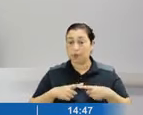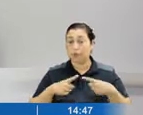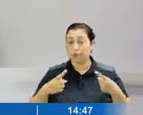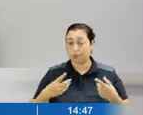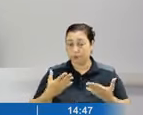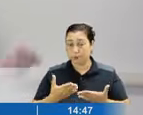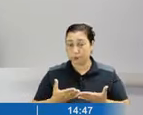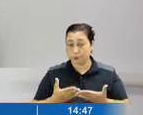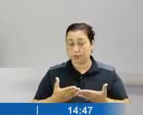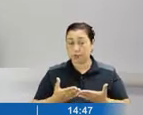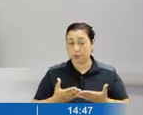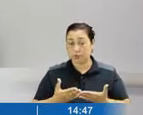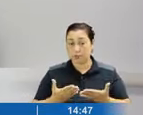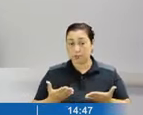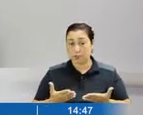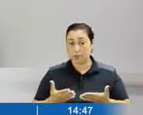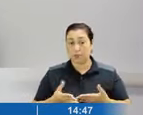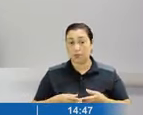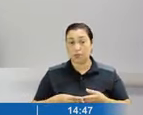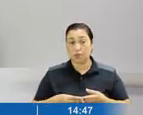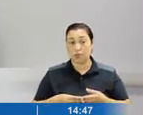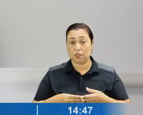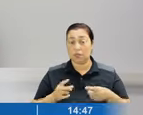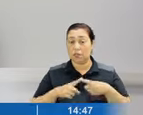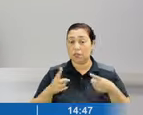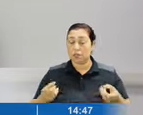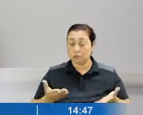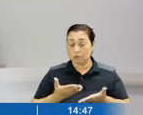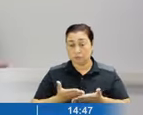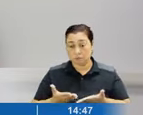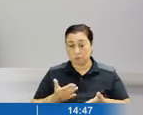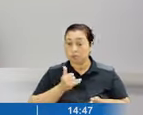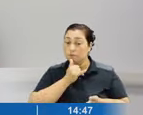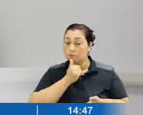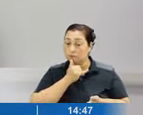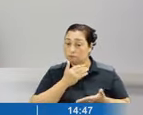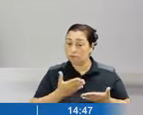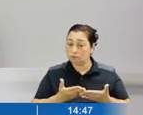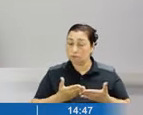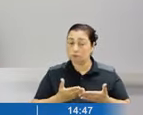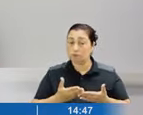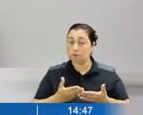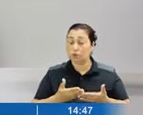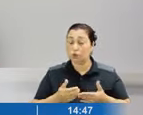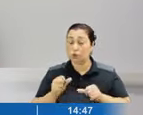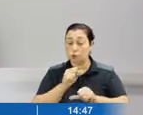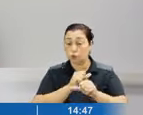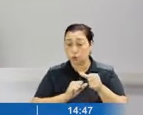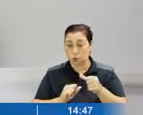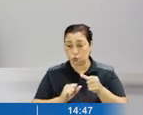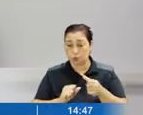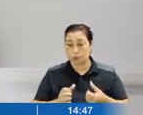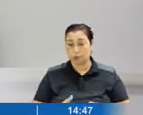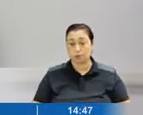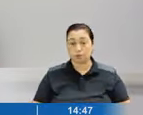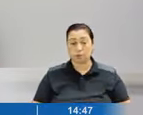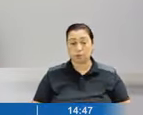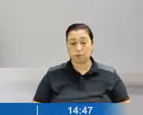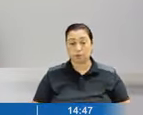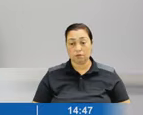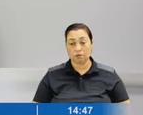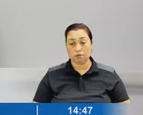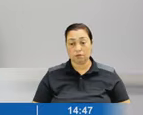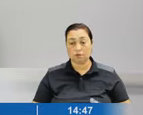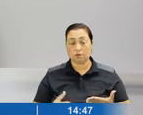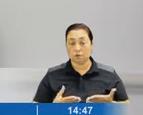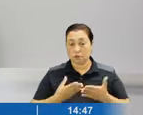mais incisivo do que o câncer coloretal. Mas, infelizmente, né, esses números foram mudados.